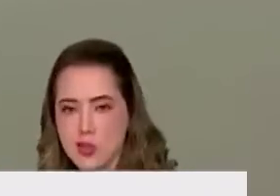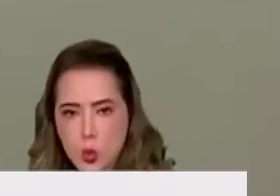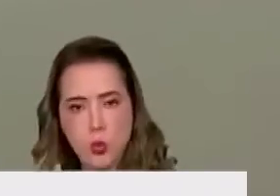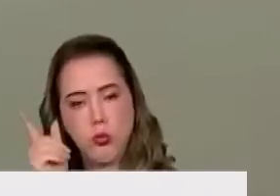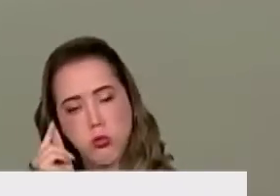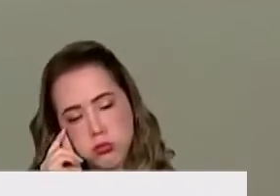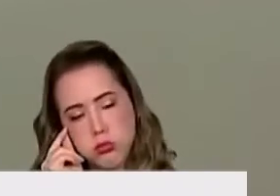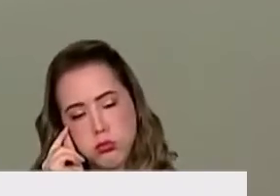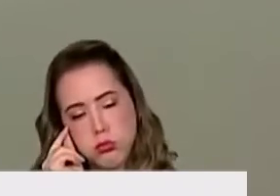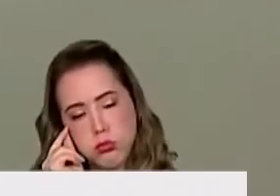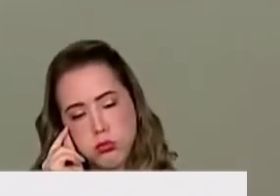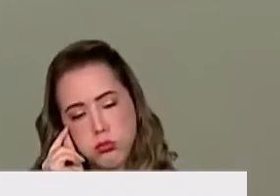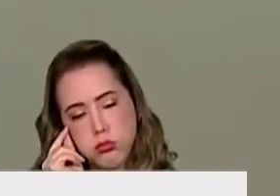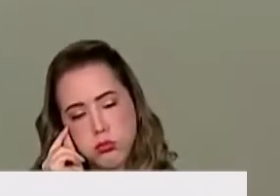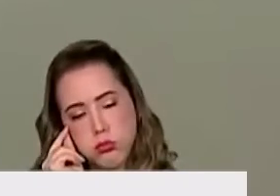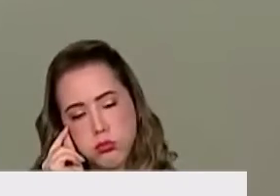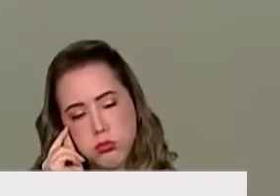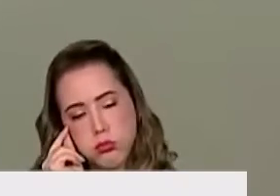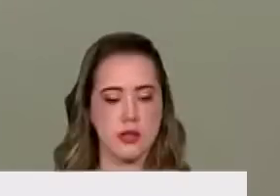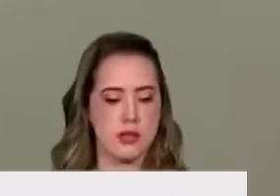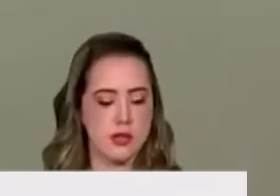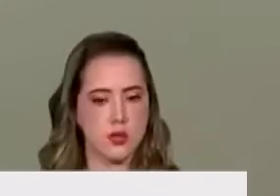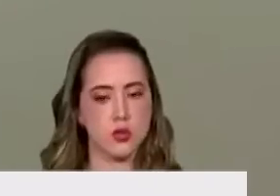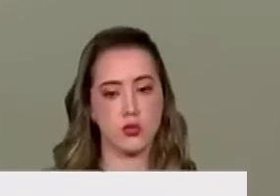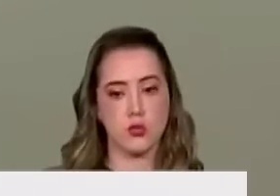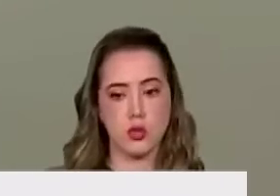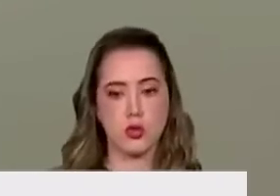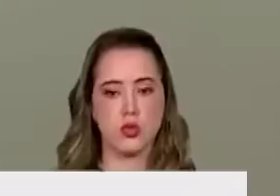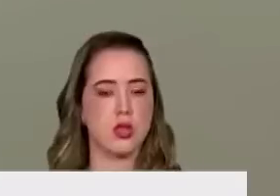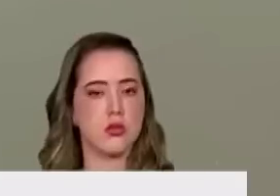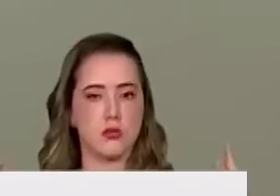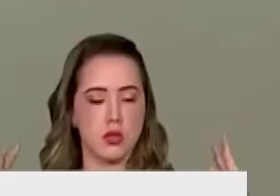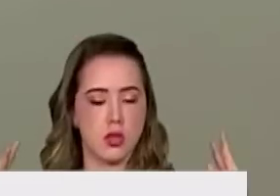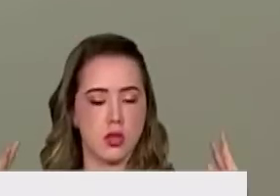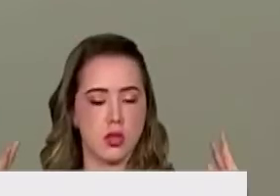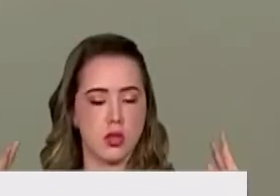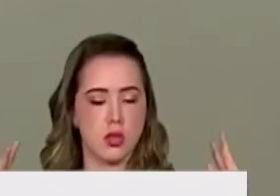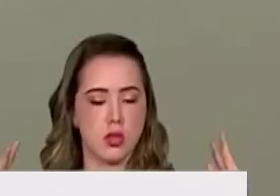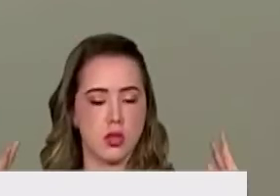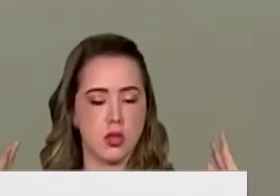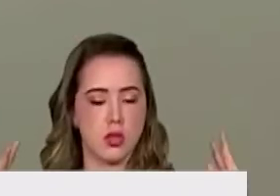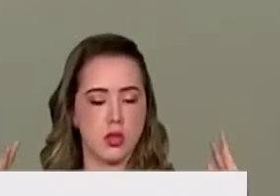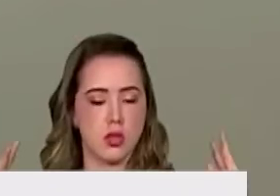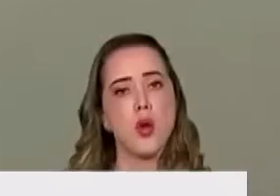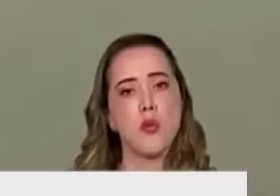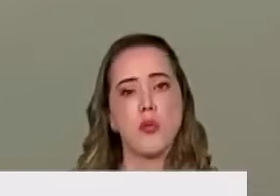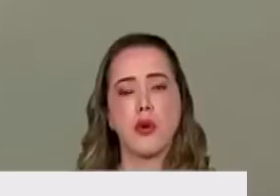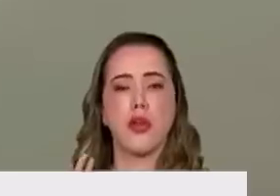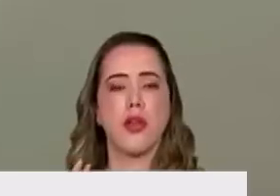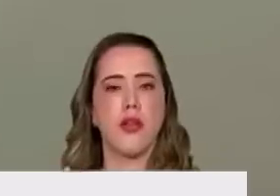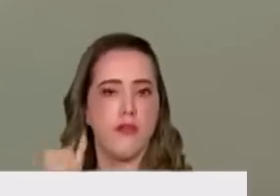Por isso, a pergunta... Sim, oi? Por que não foi informado para nós? Porque... Que já estava muito... Não,